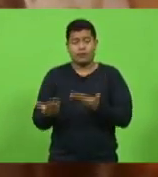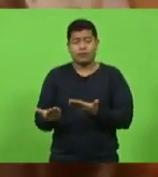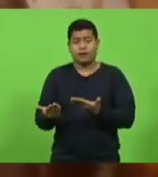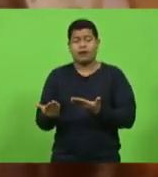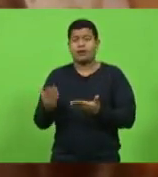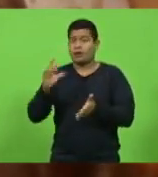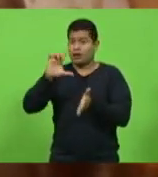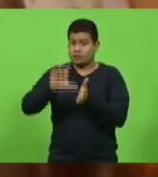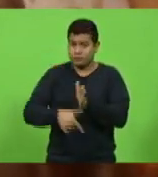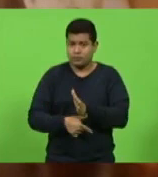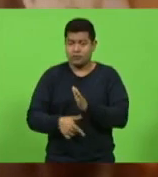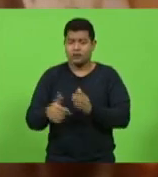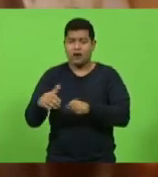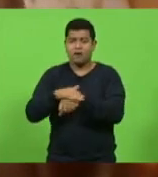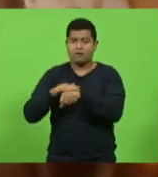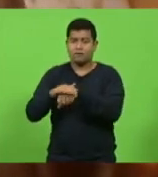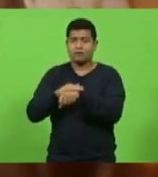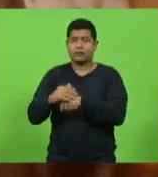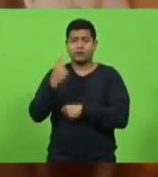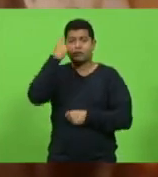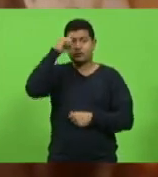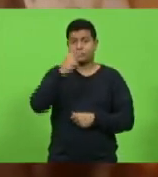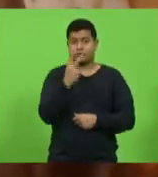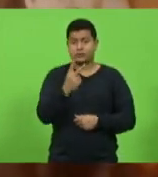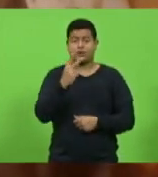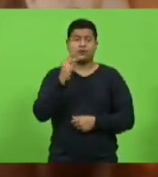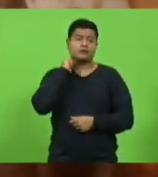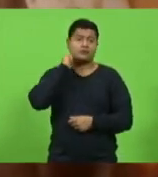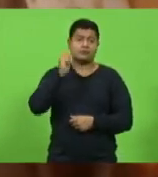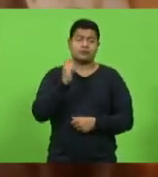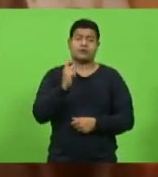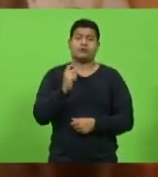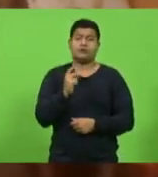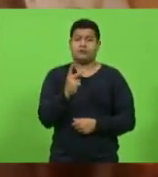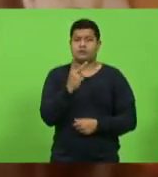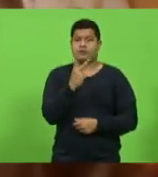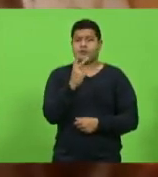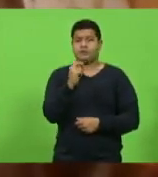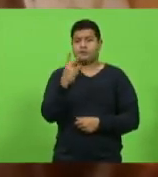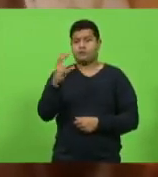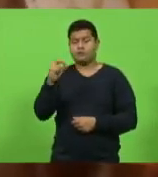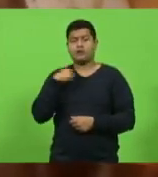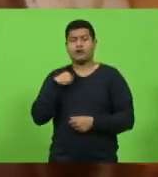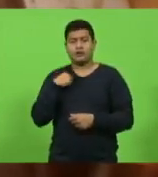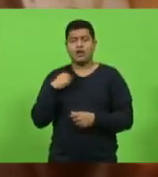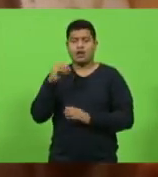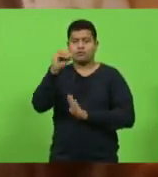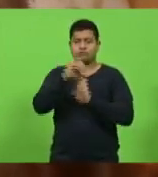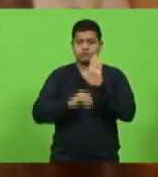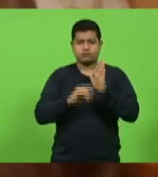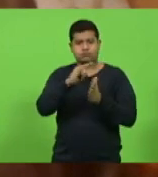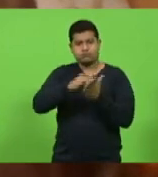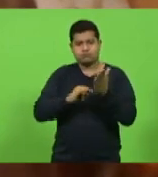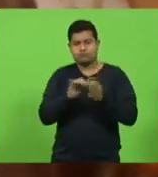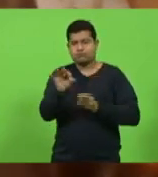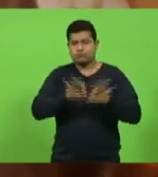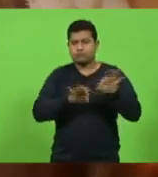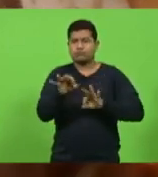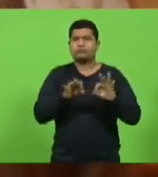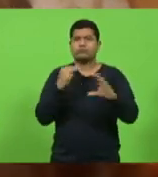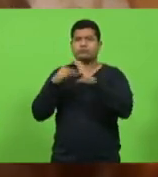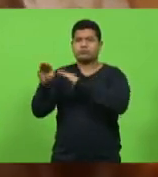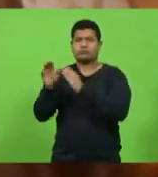2020, o próprio governador formaliza consulta ao TCE, buscando esclarecimento acerca das